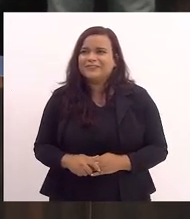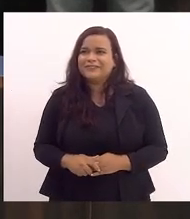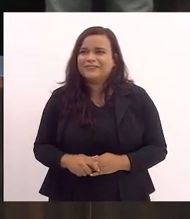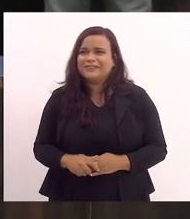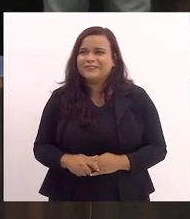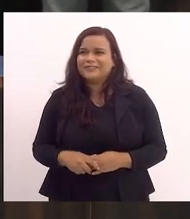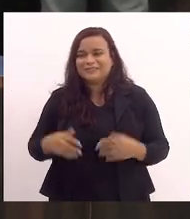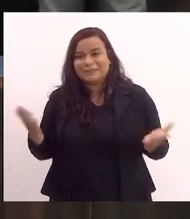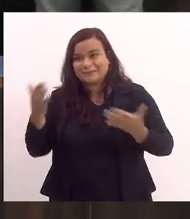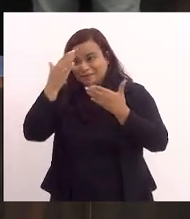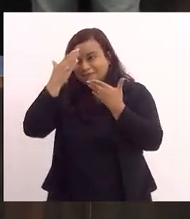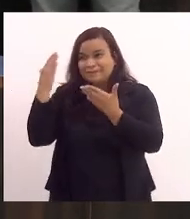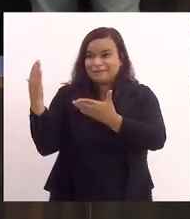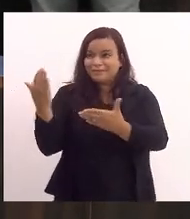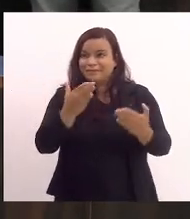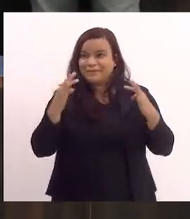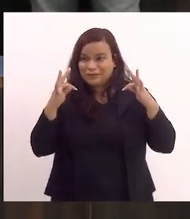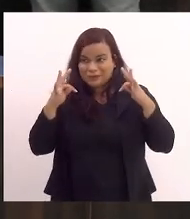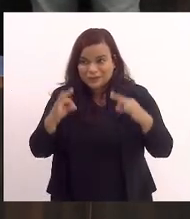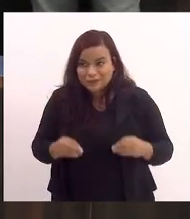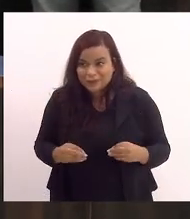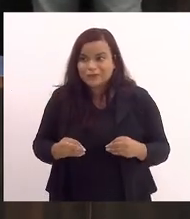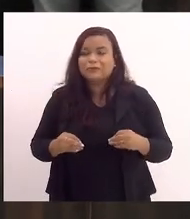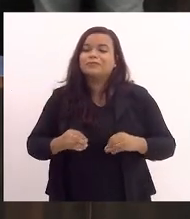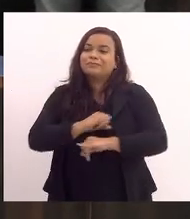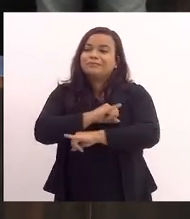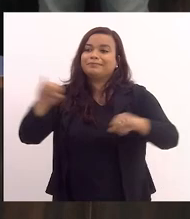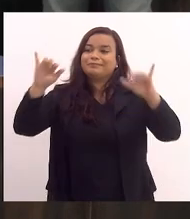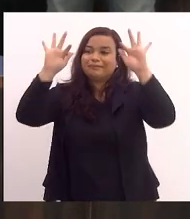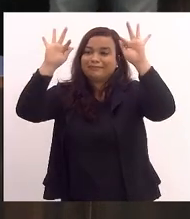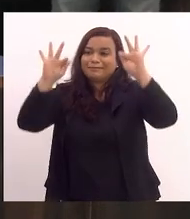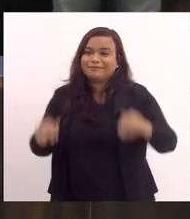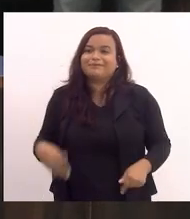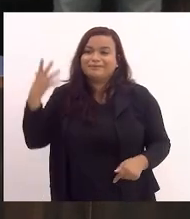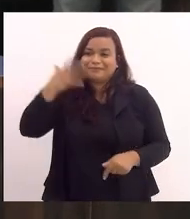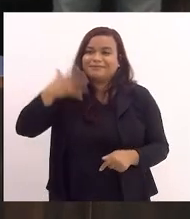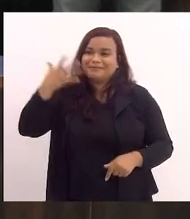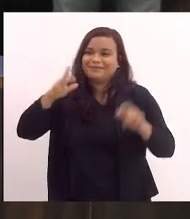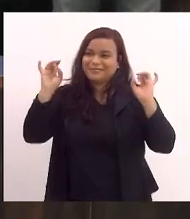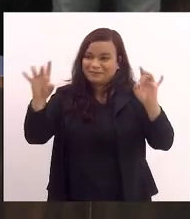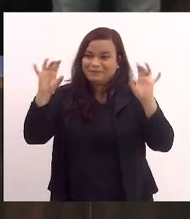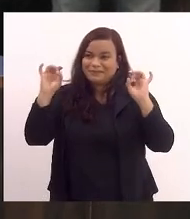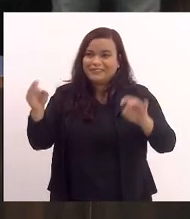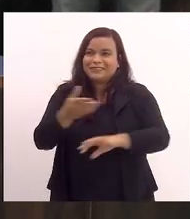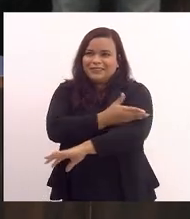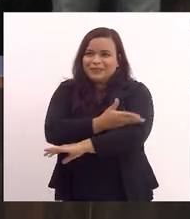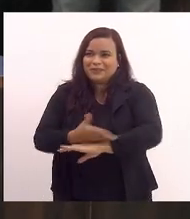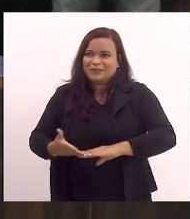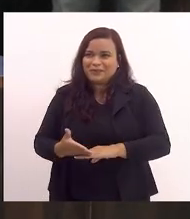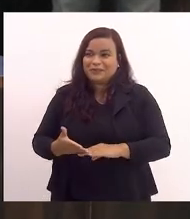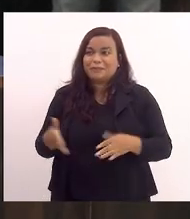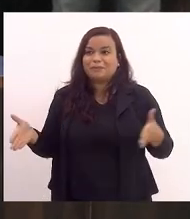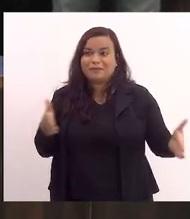Muito obrigado, gente. Dou por encerrada essa sessão solene. Como é costume do nosso